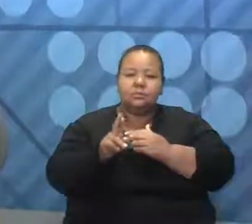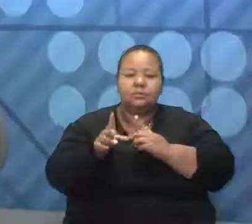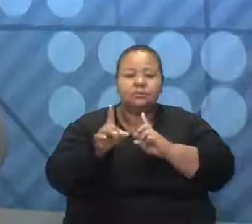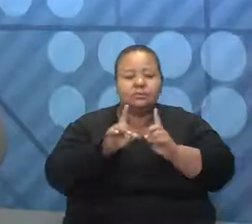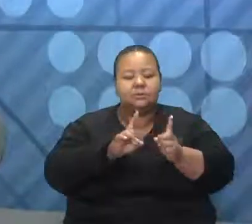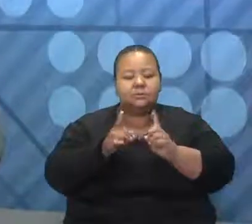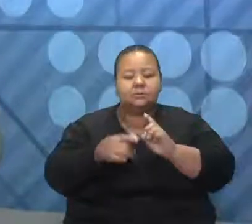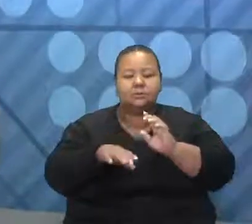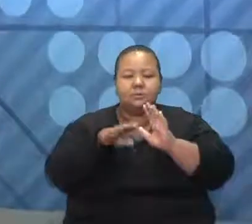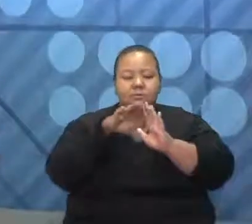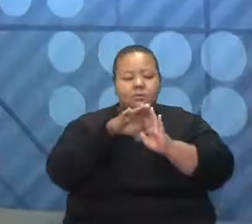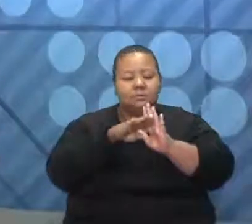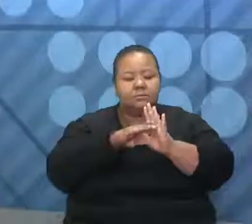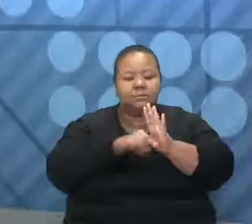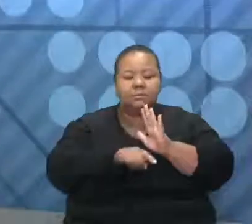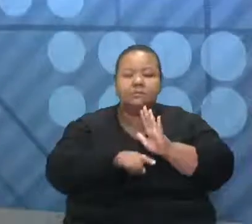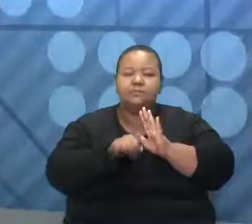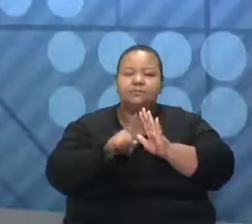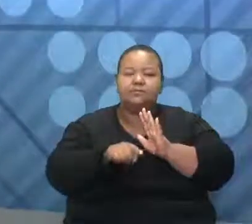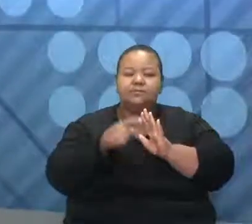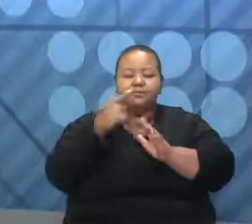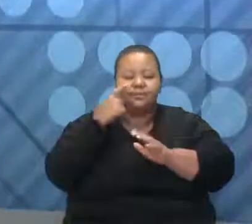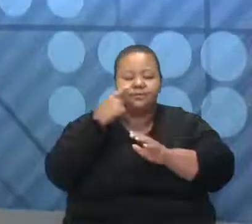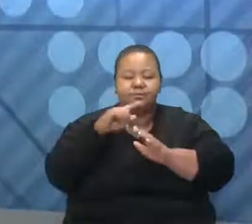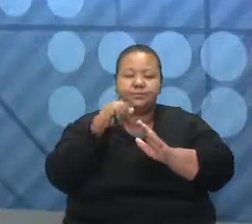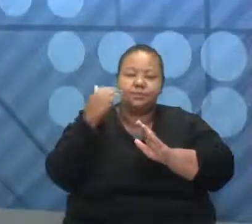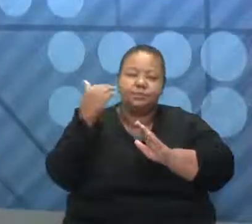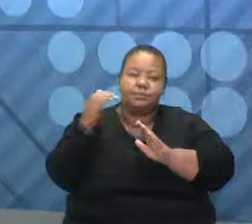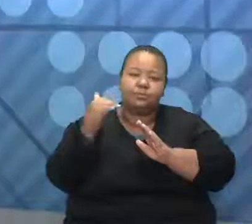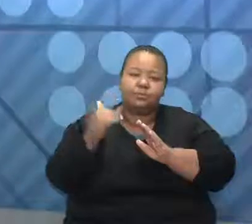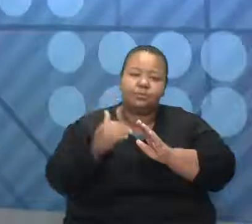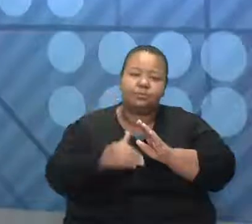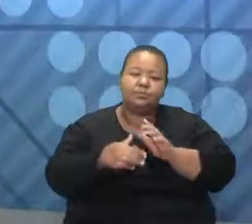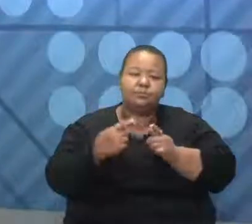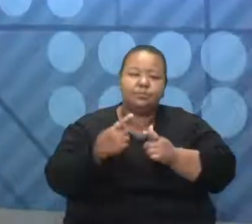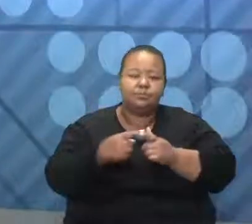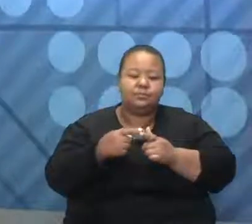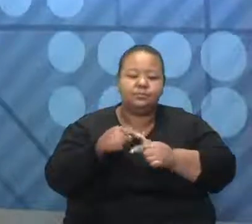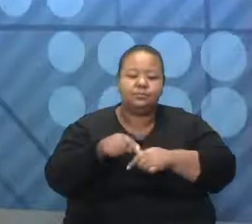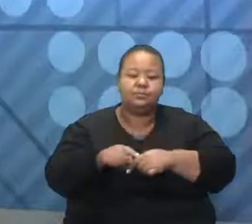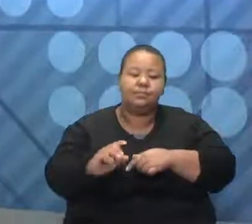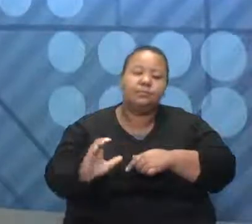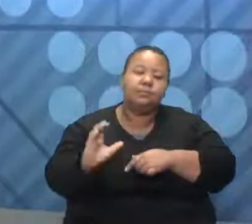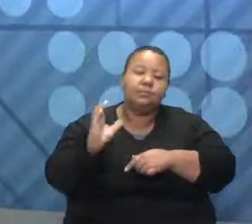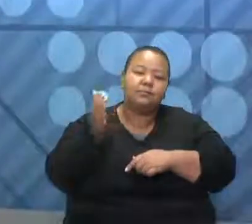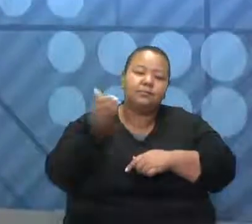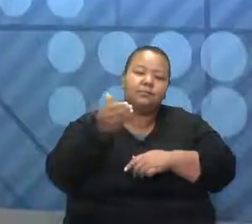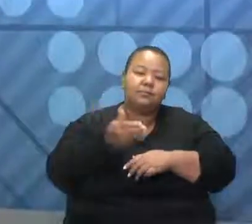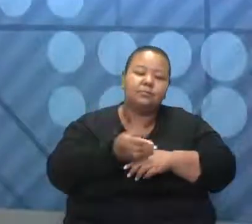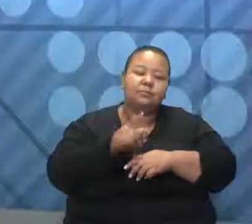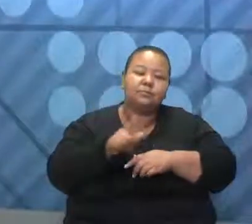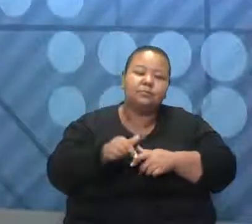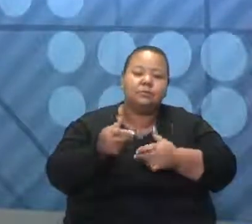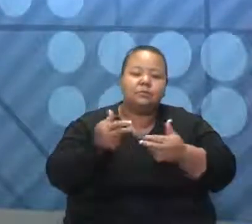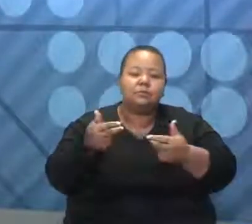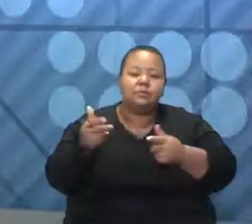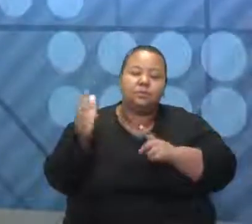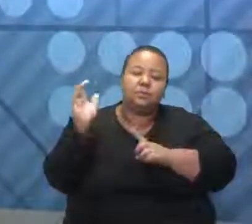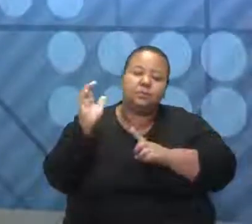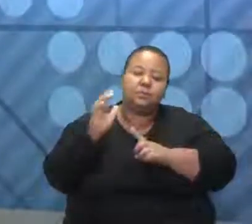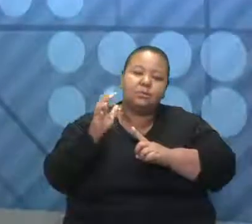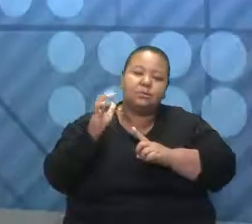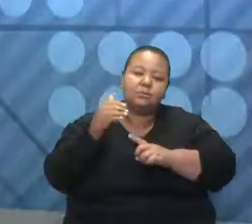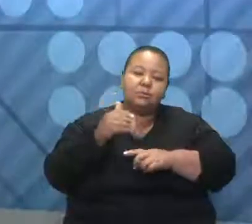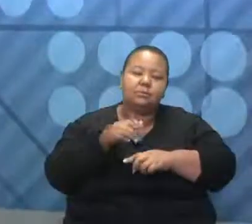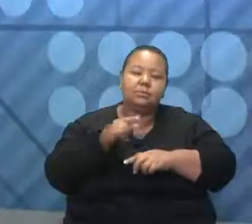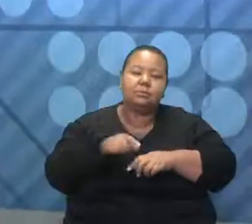uma tabela, e a partir daquela tabela eu vou minuciar ali. Por que aquilo aconteceu? Quais foram os fatores de impacto? Quais foram os